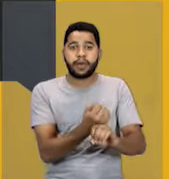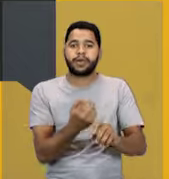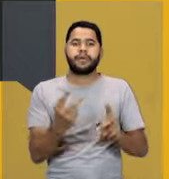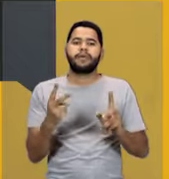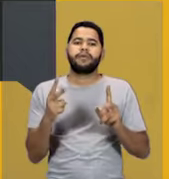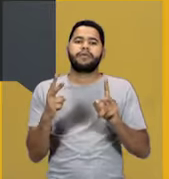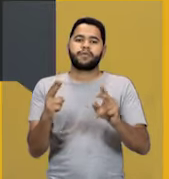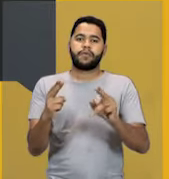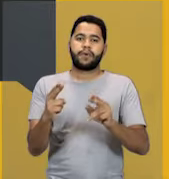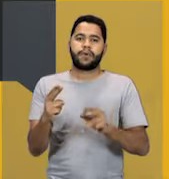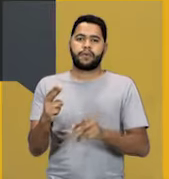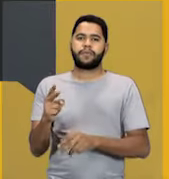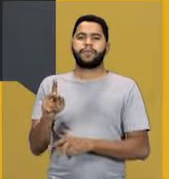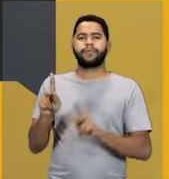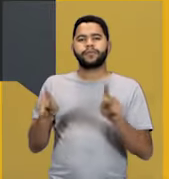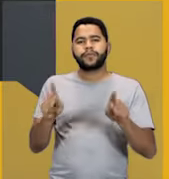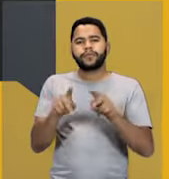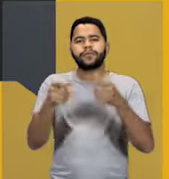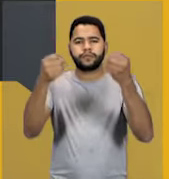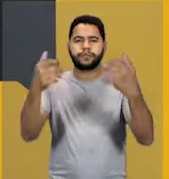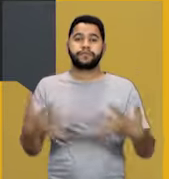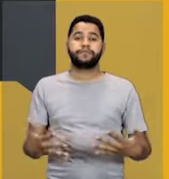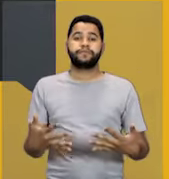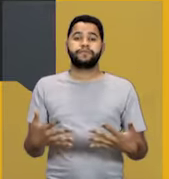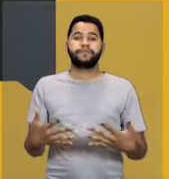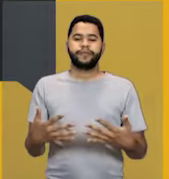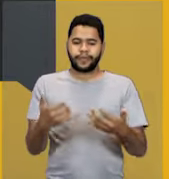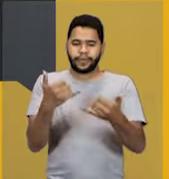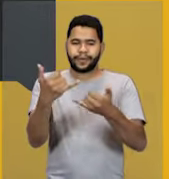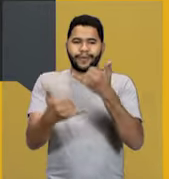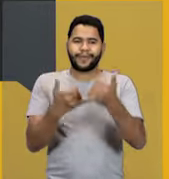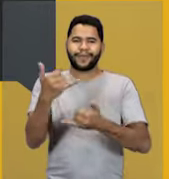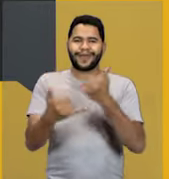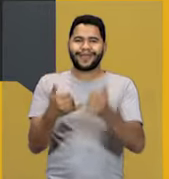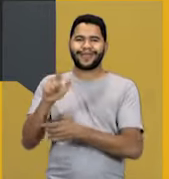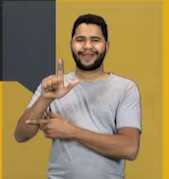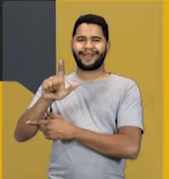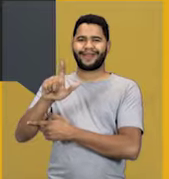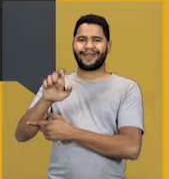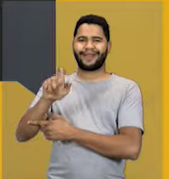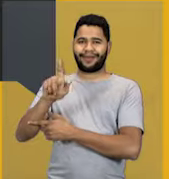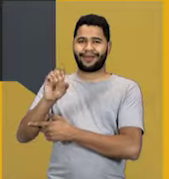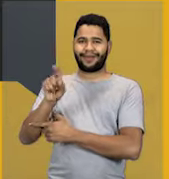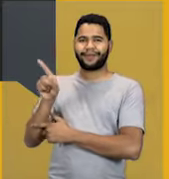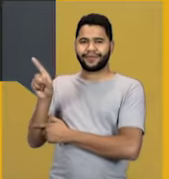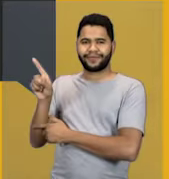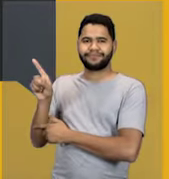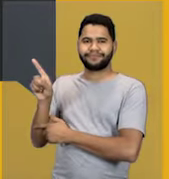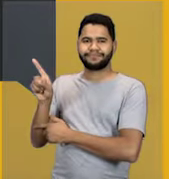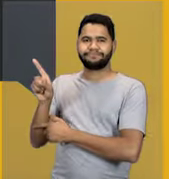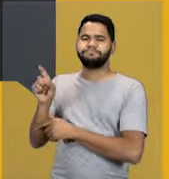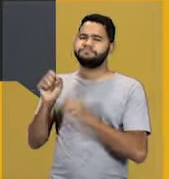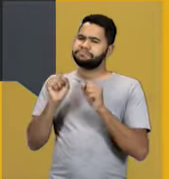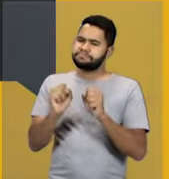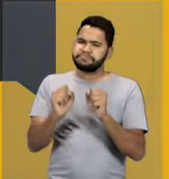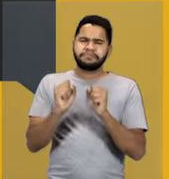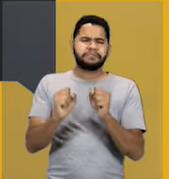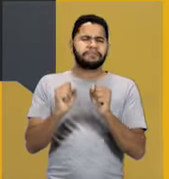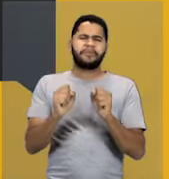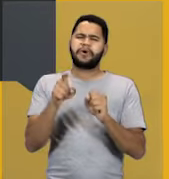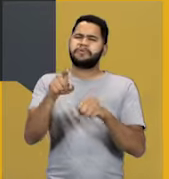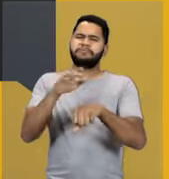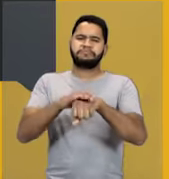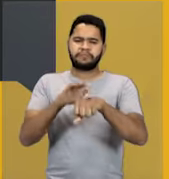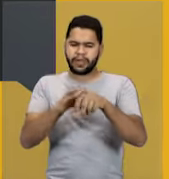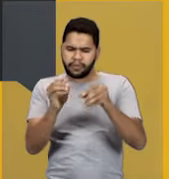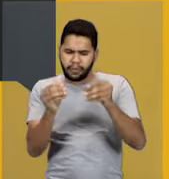fosse, a professora colocou ali a ilustração de um brinquedinho formado de Lego. Você pode formar o que